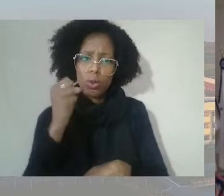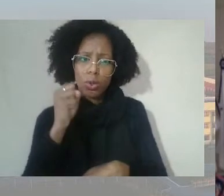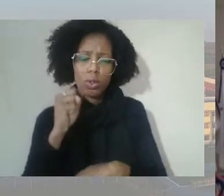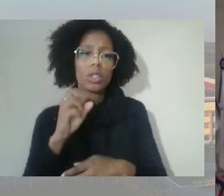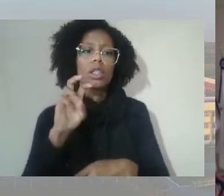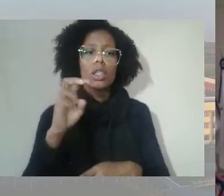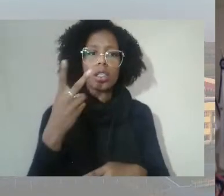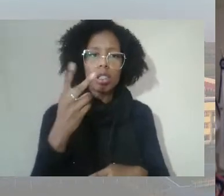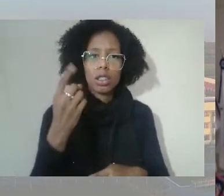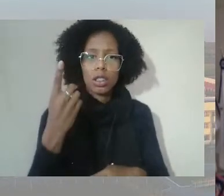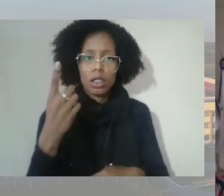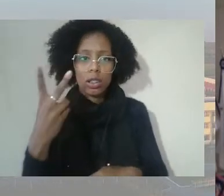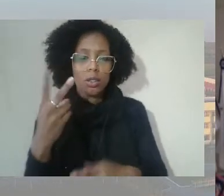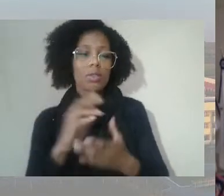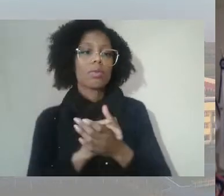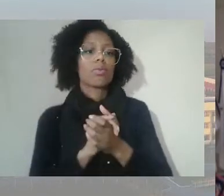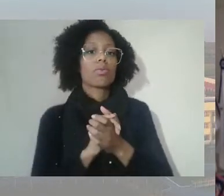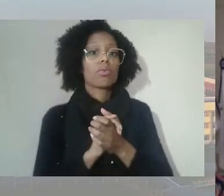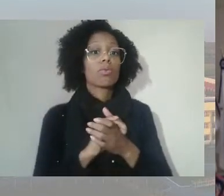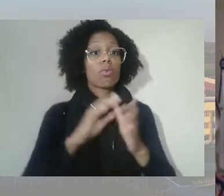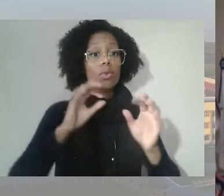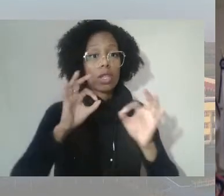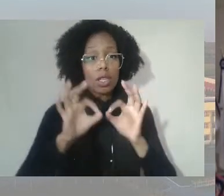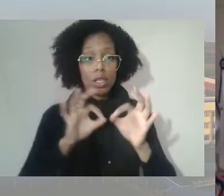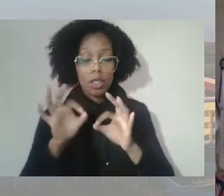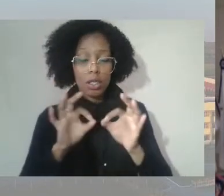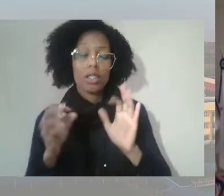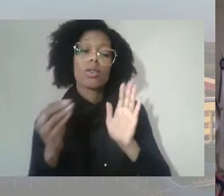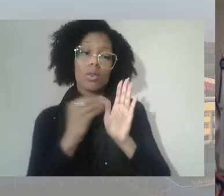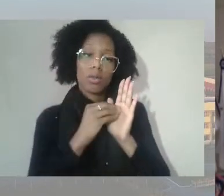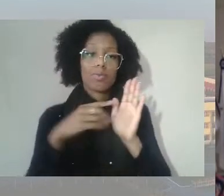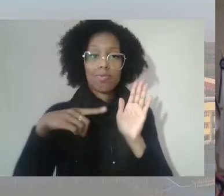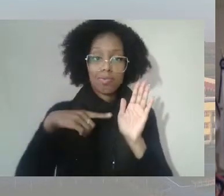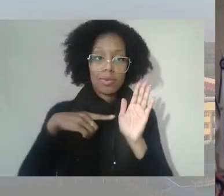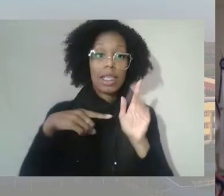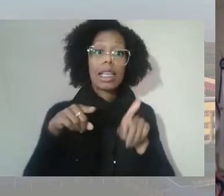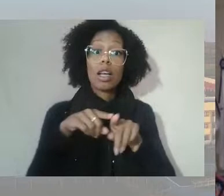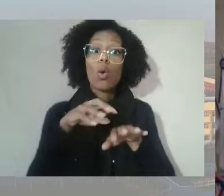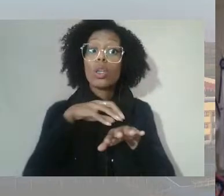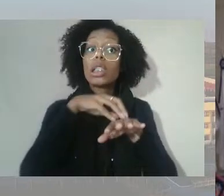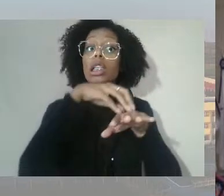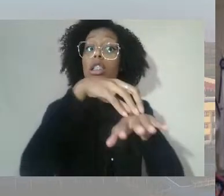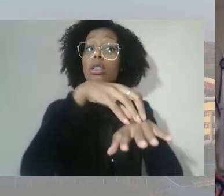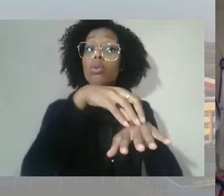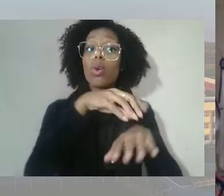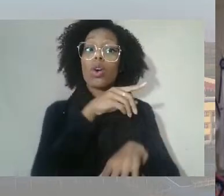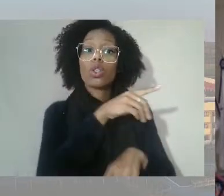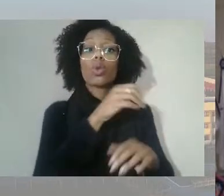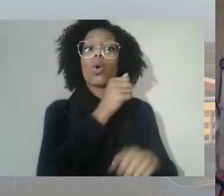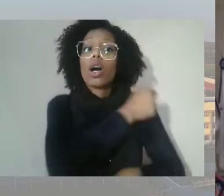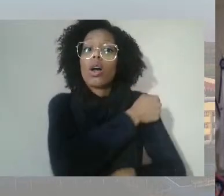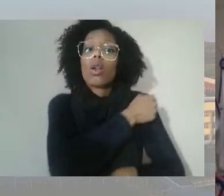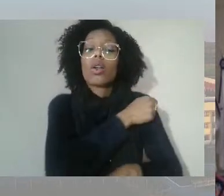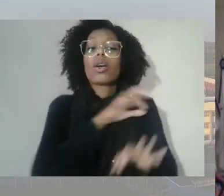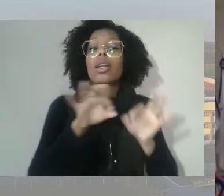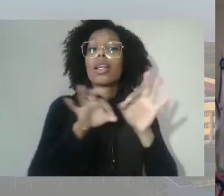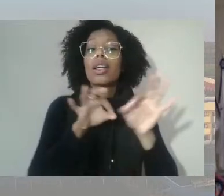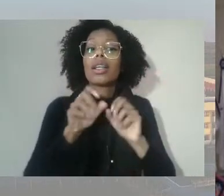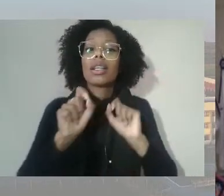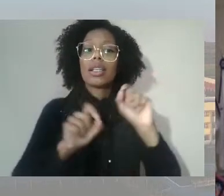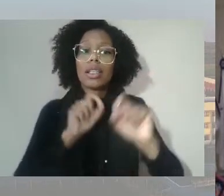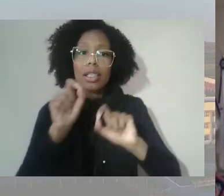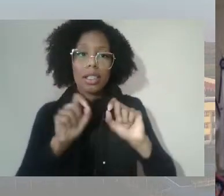pelo gabinete da reitoria, conforme documento em anexo. O transporte dos alunos foi organizado pela Assessoria de